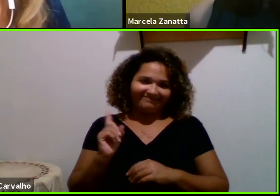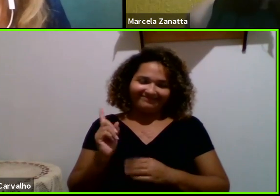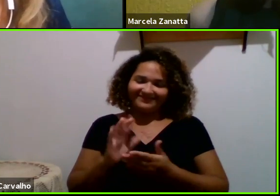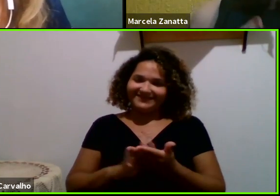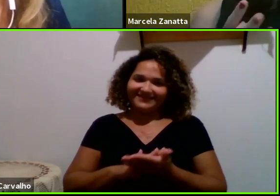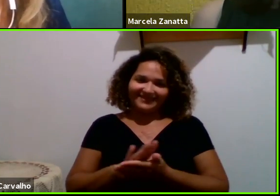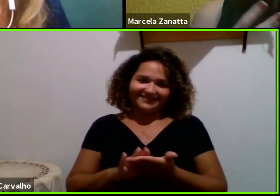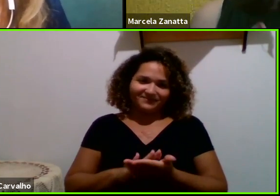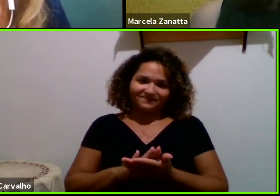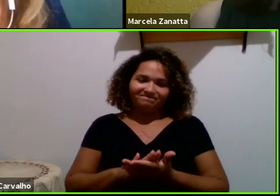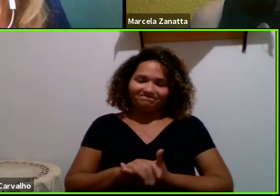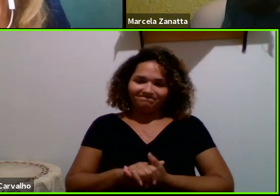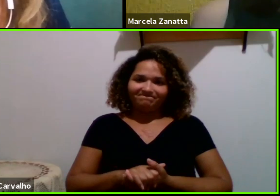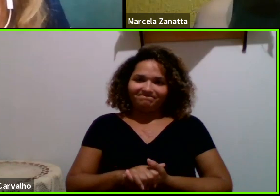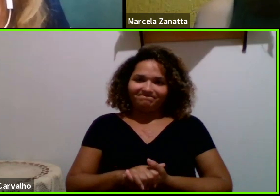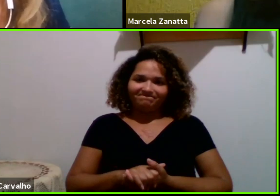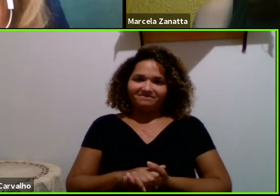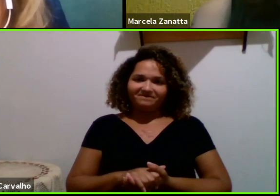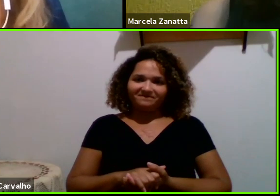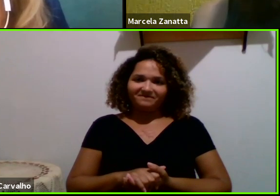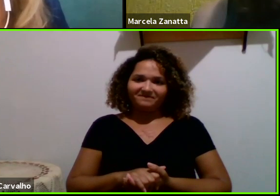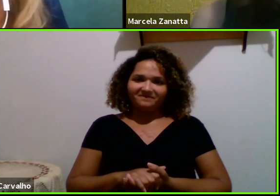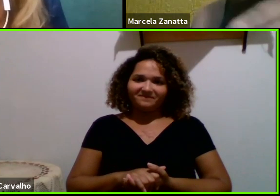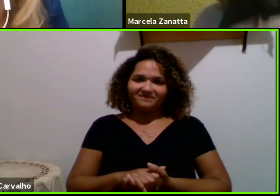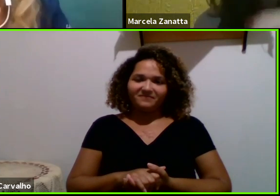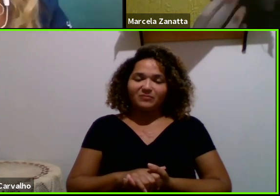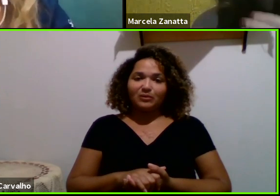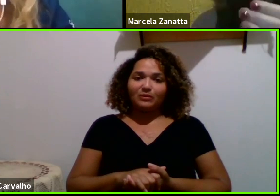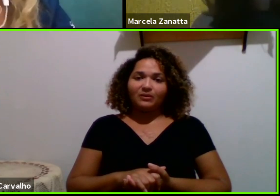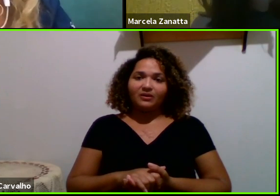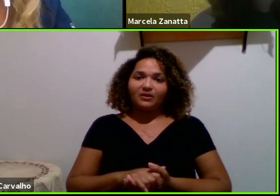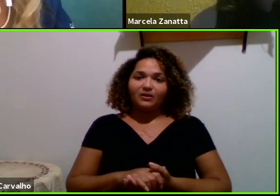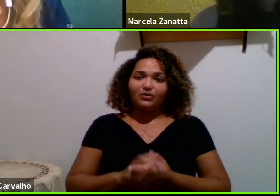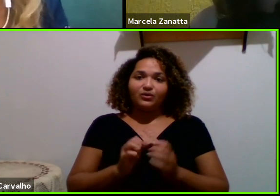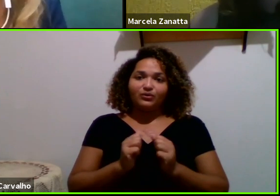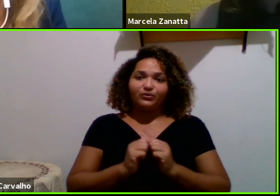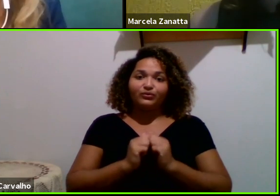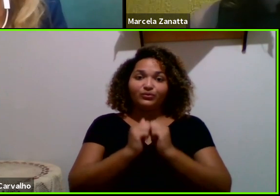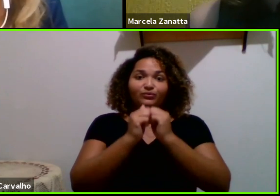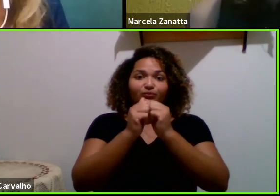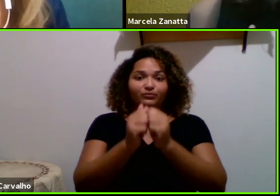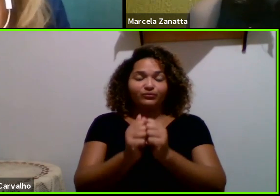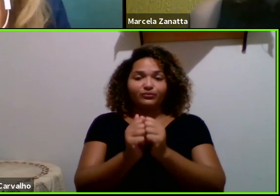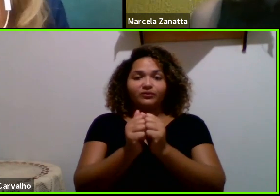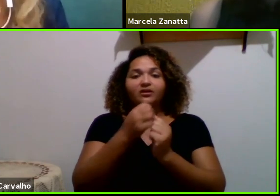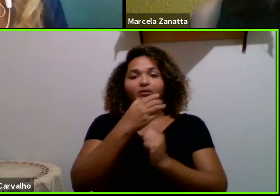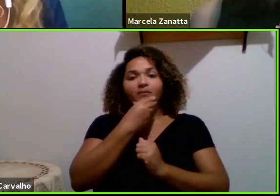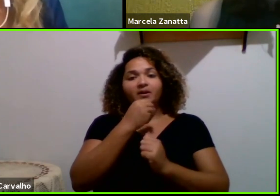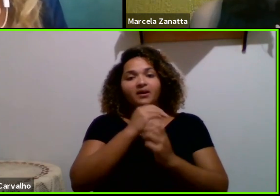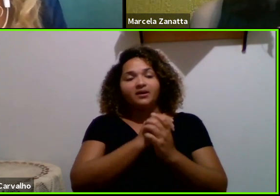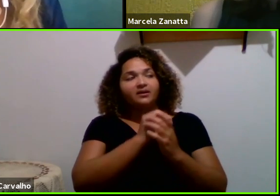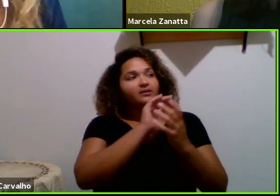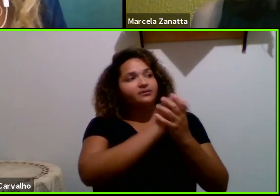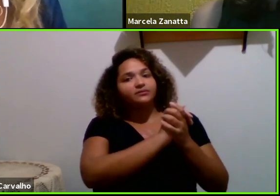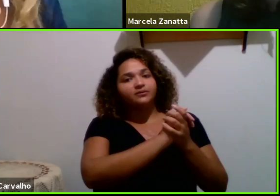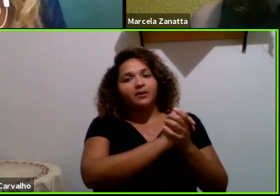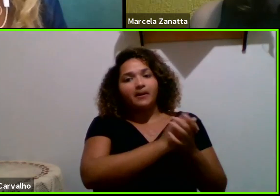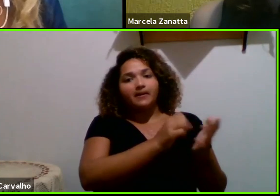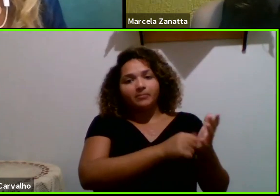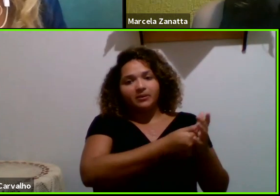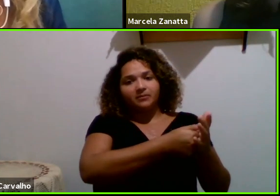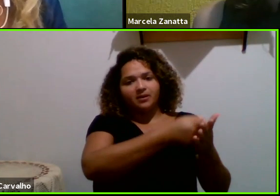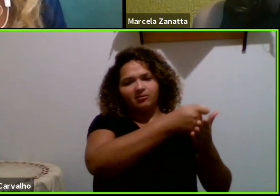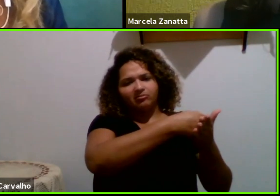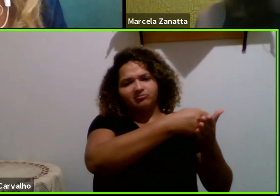que acontece, né? O acompanhante faz a internação enquanto a gente vai fazendo a admissão, né? E a gente vê, na maior parte das